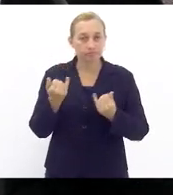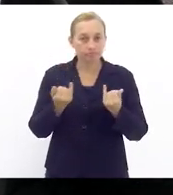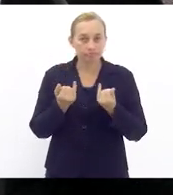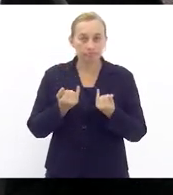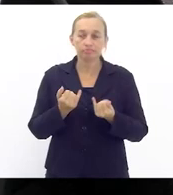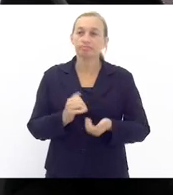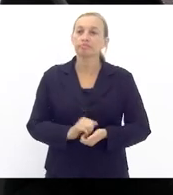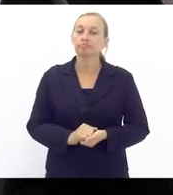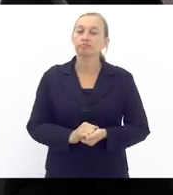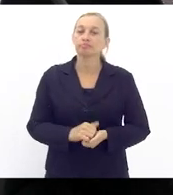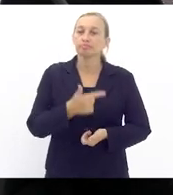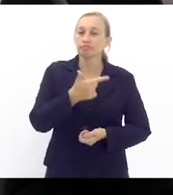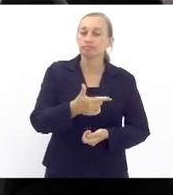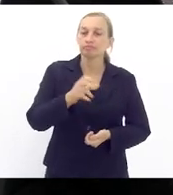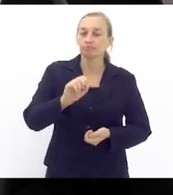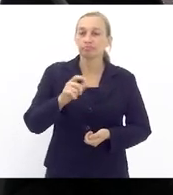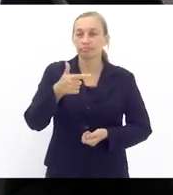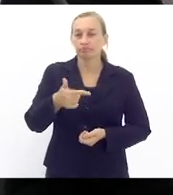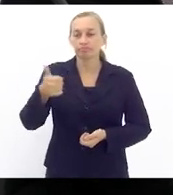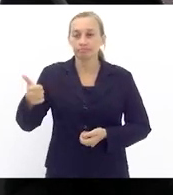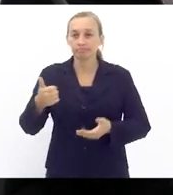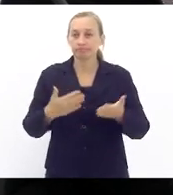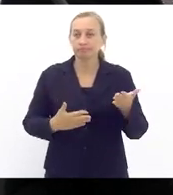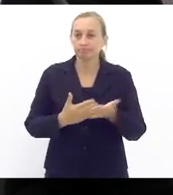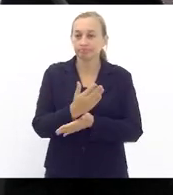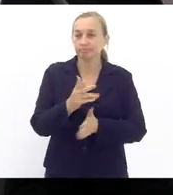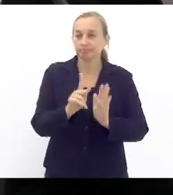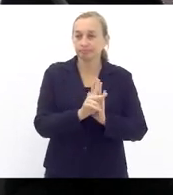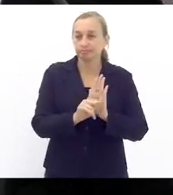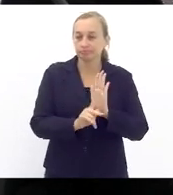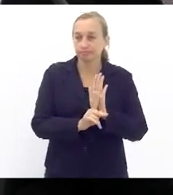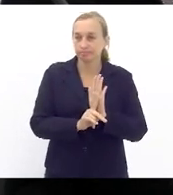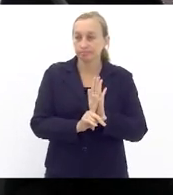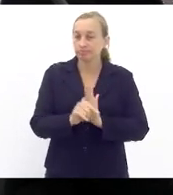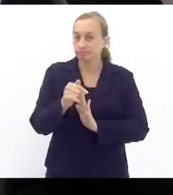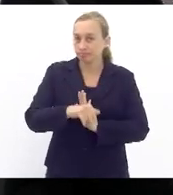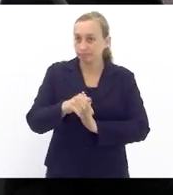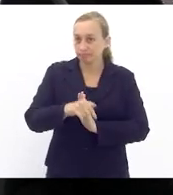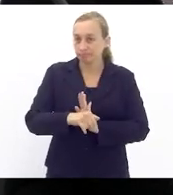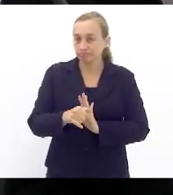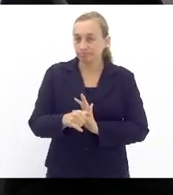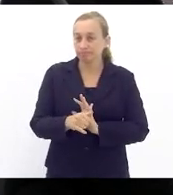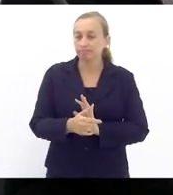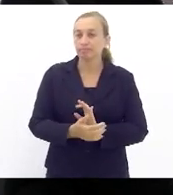em 2021 foi aprovado um projeto de lei aqui é